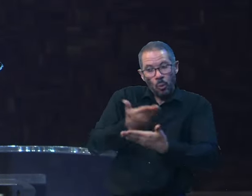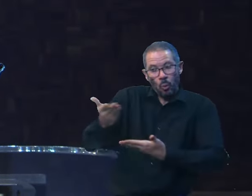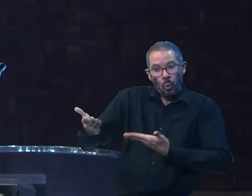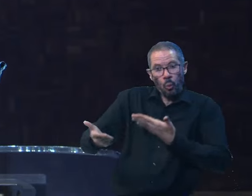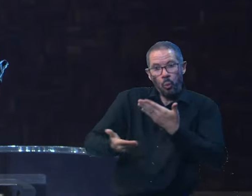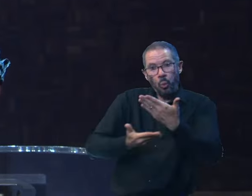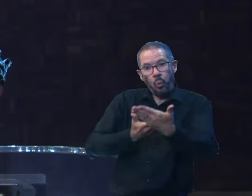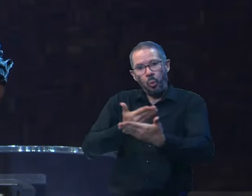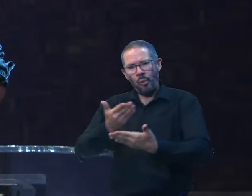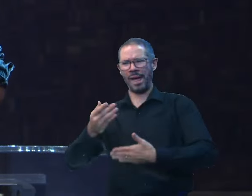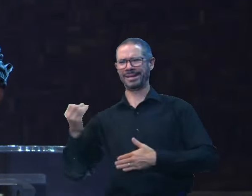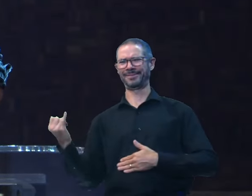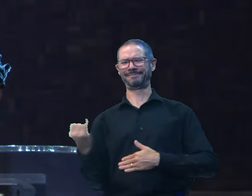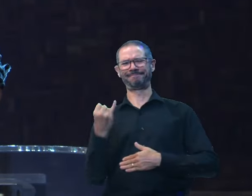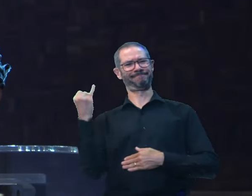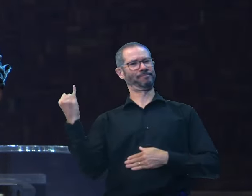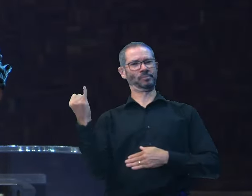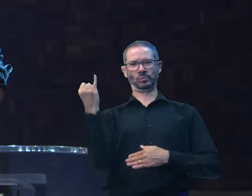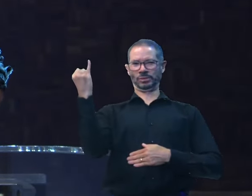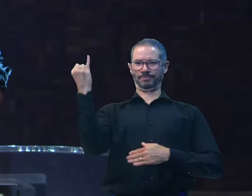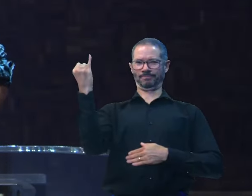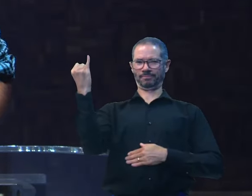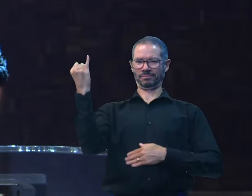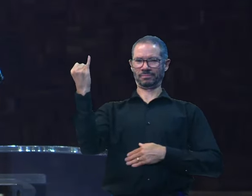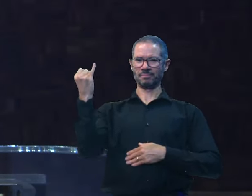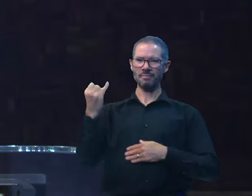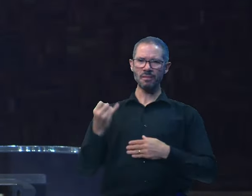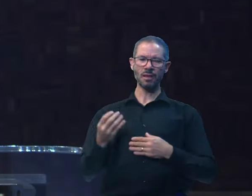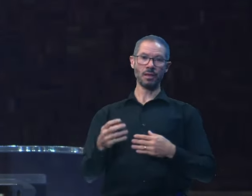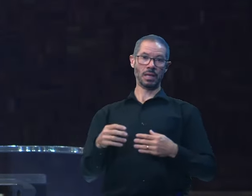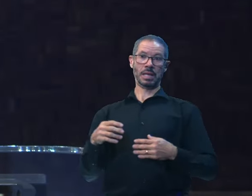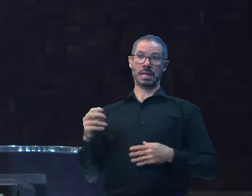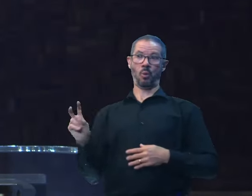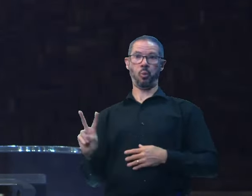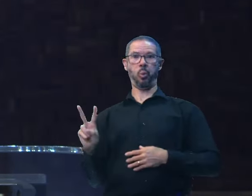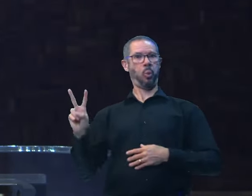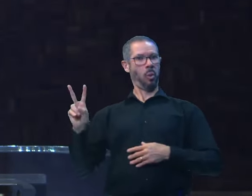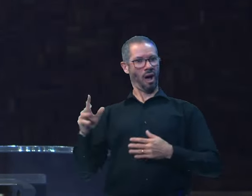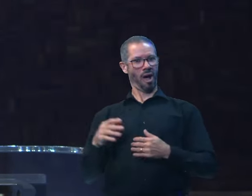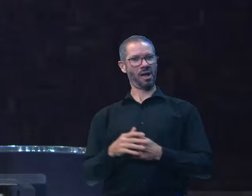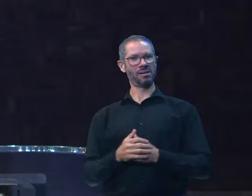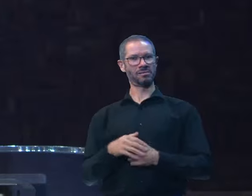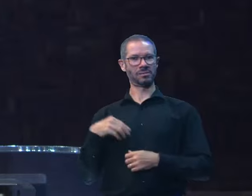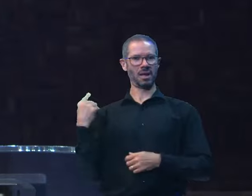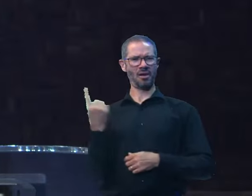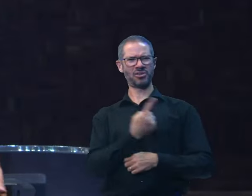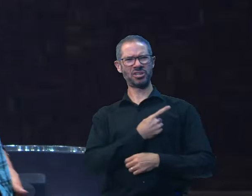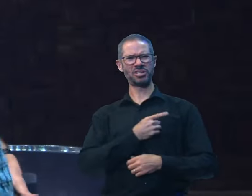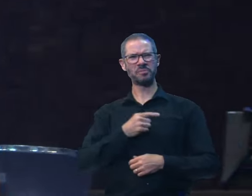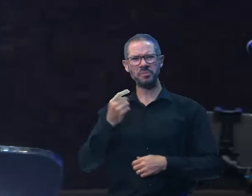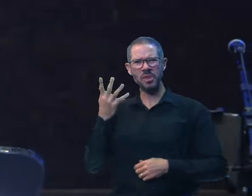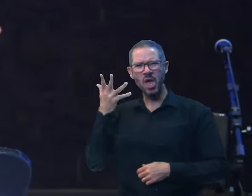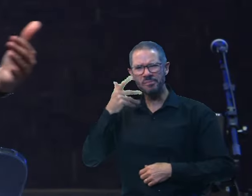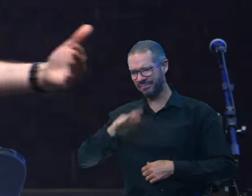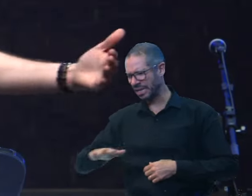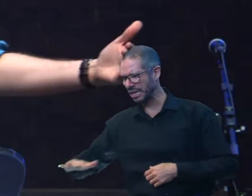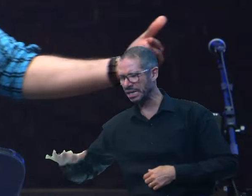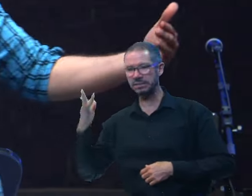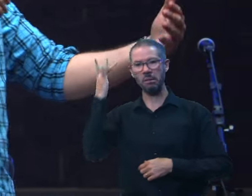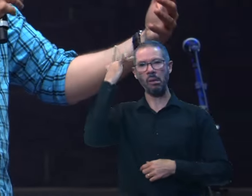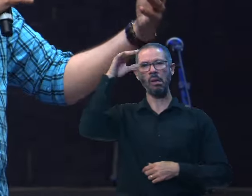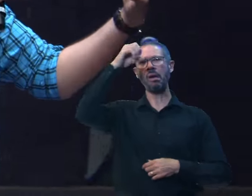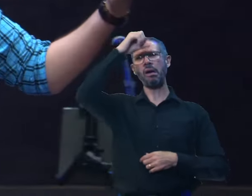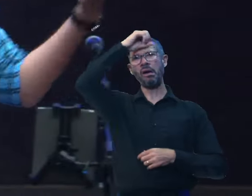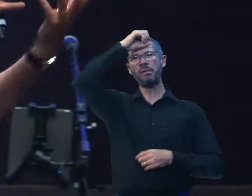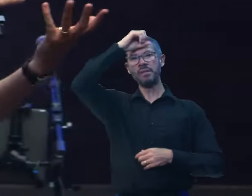relacionamentos são importantes. E como isso é válido. Quando a gente é criança, a gente não tem noção da brevidade da